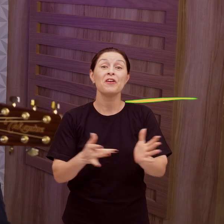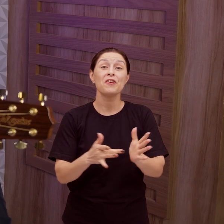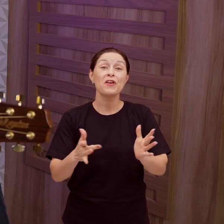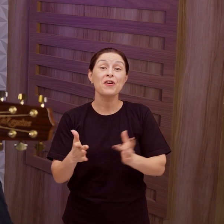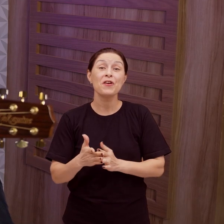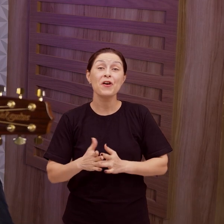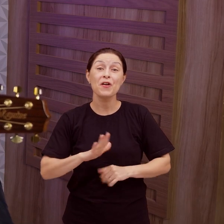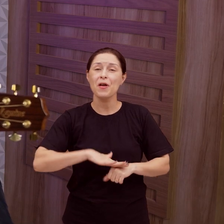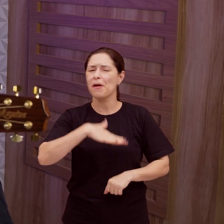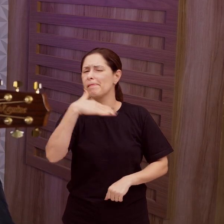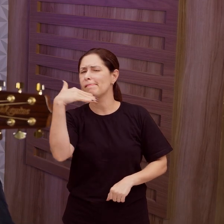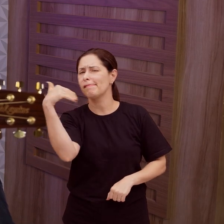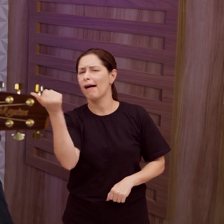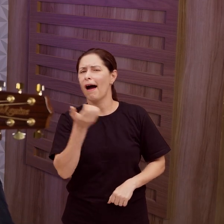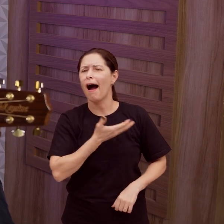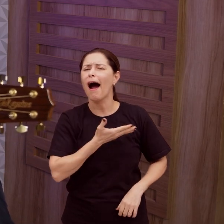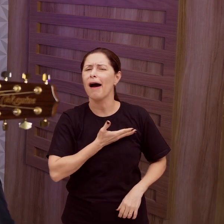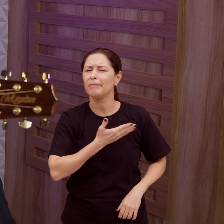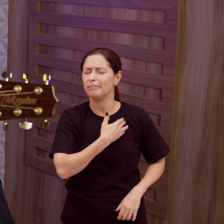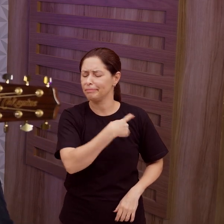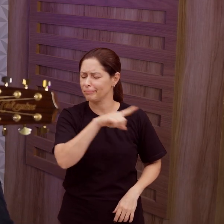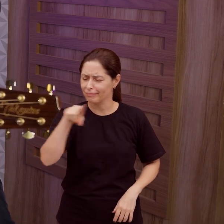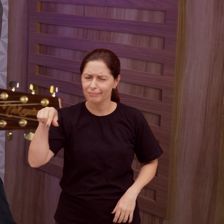Jesus é o nosso melhor amigo!